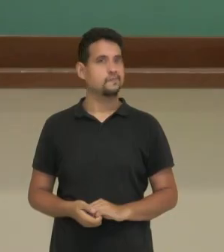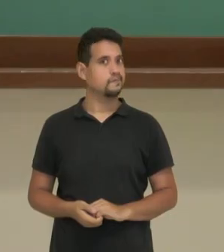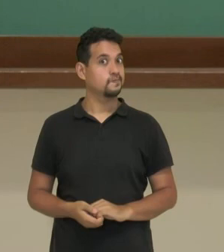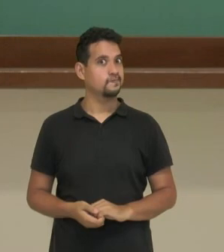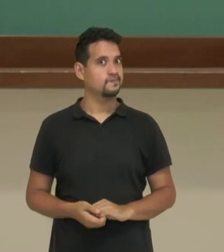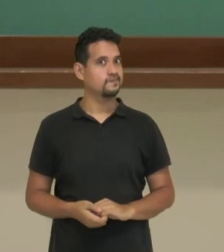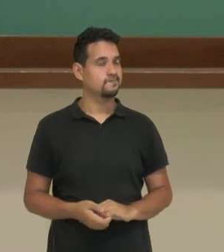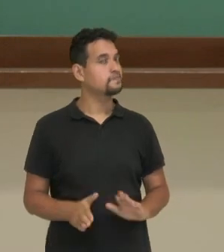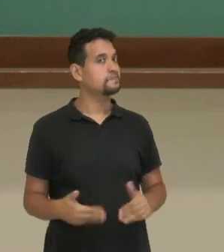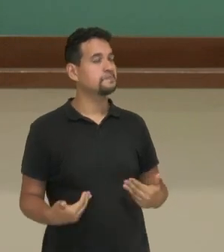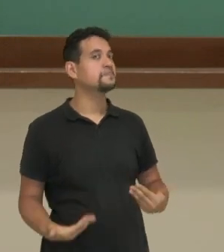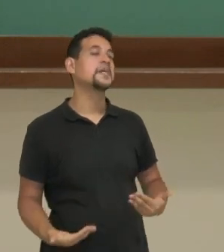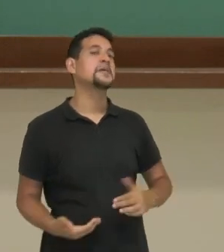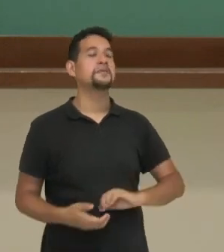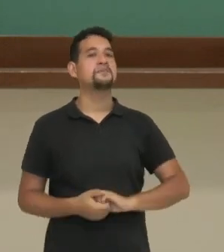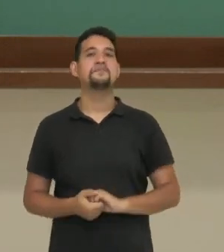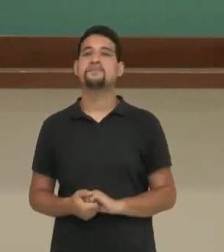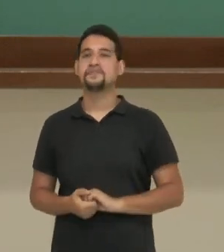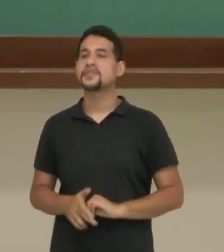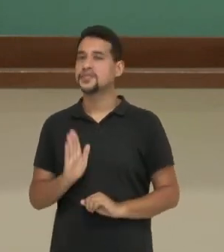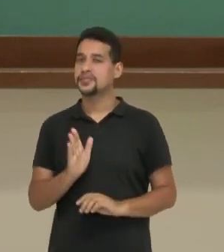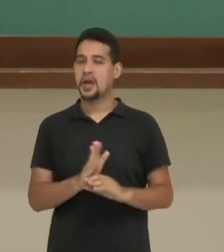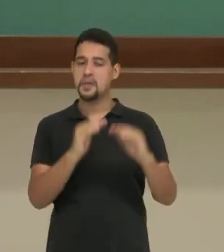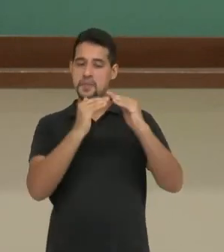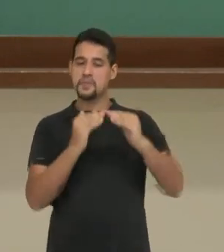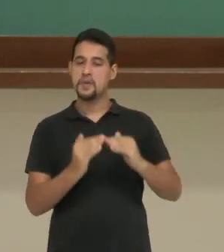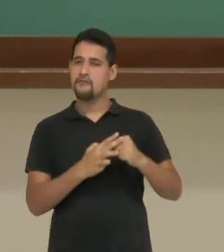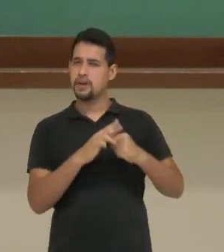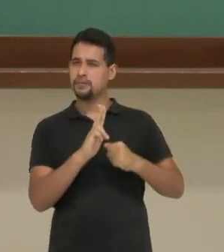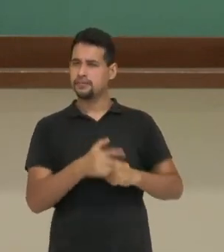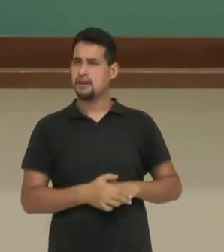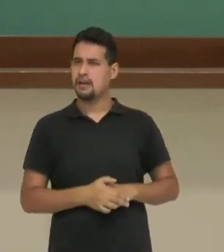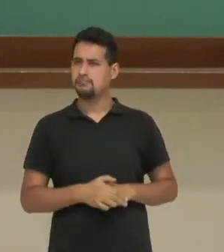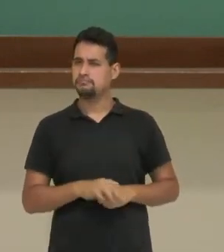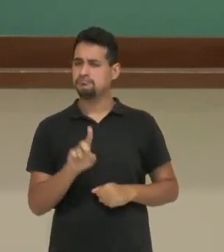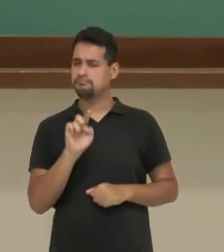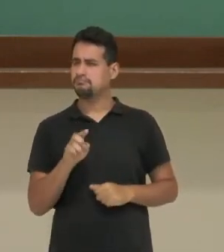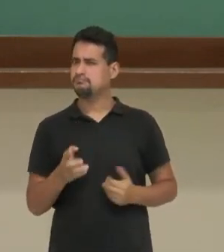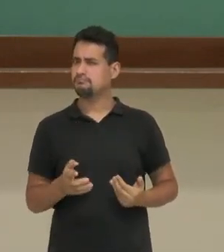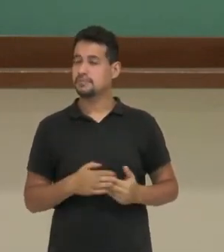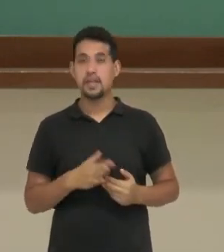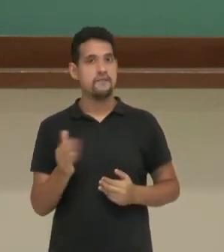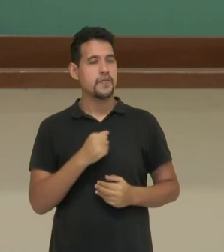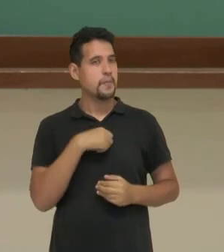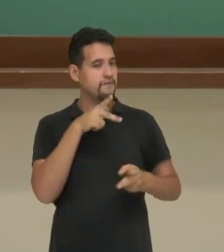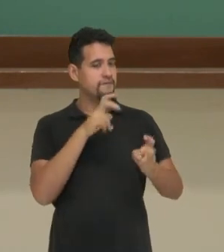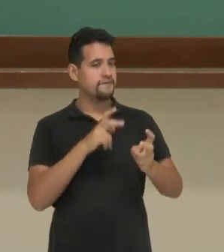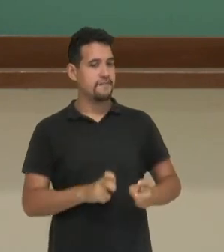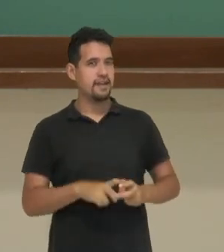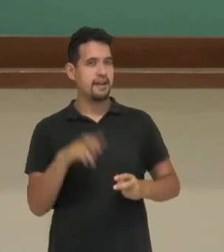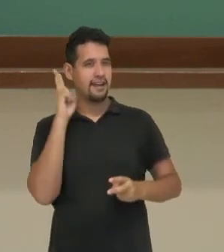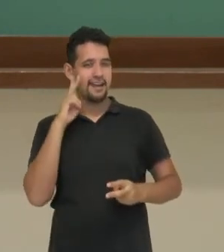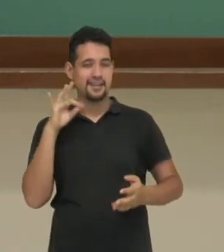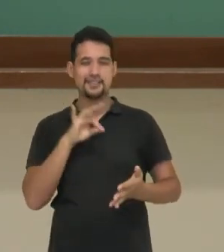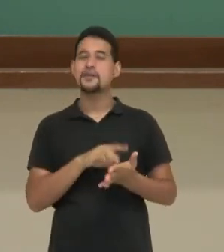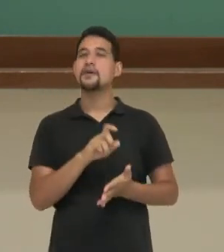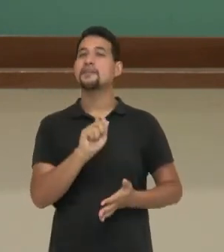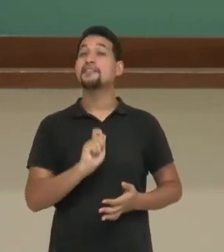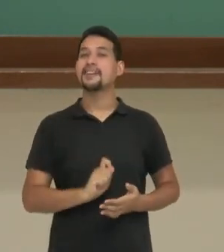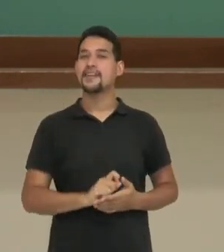E aí, chicos e chicas, conjugaram os verbos no indefinido? Vamos a ver a historinha da Branca